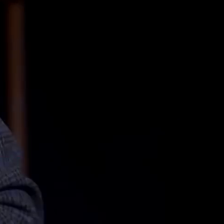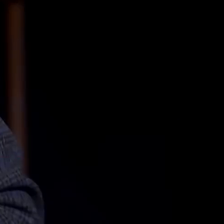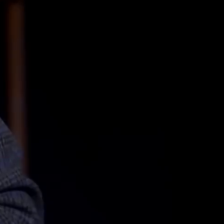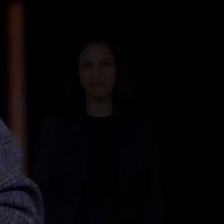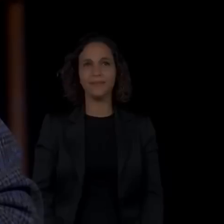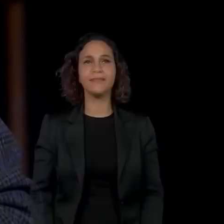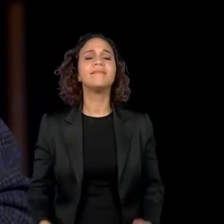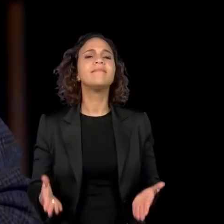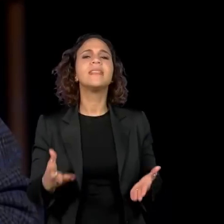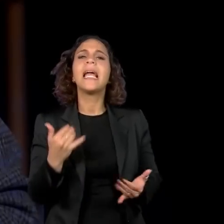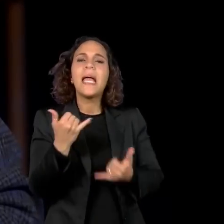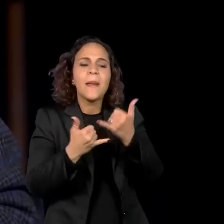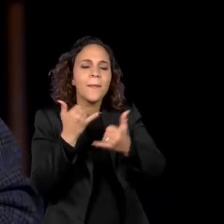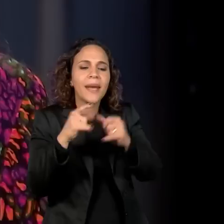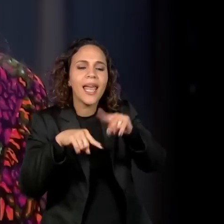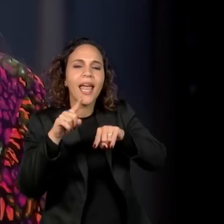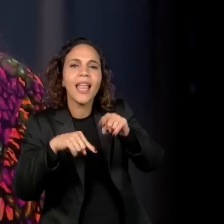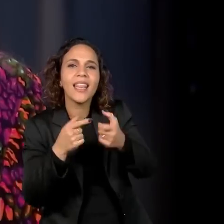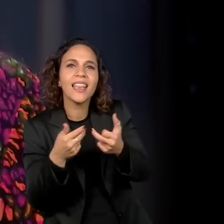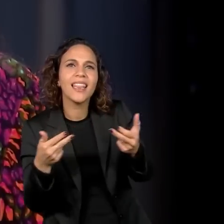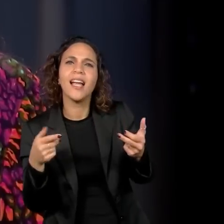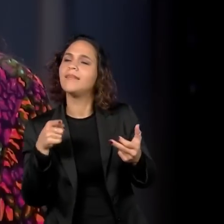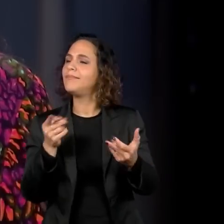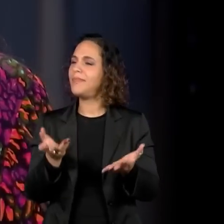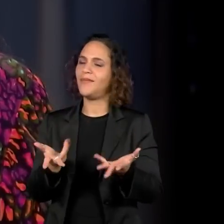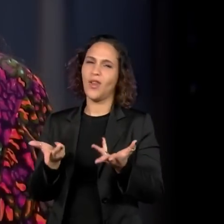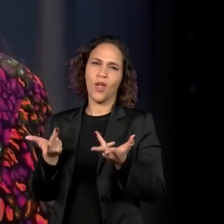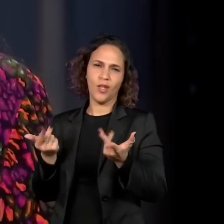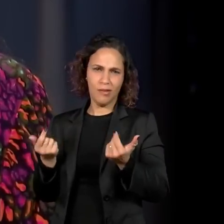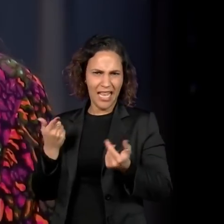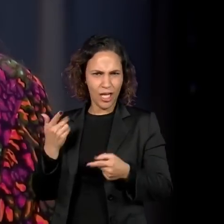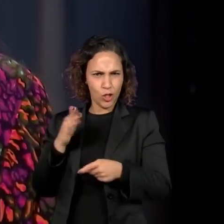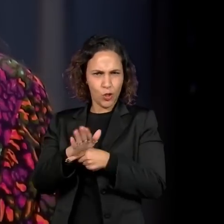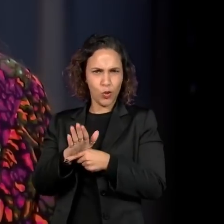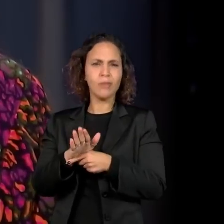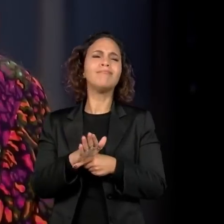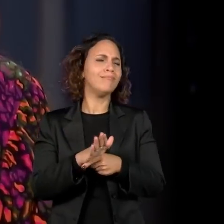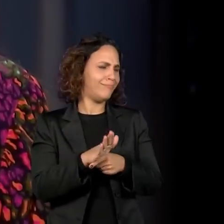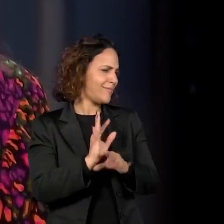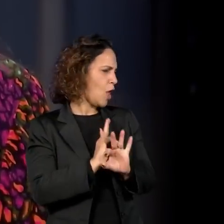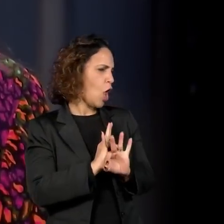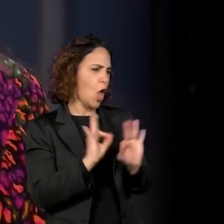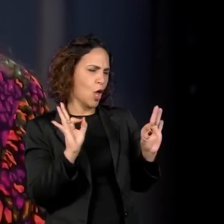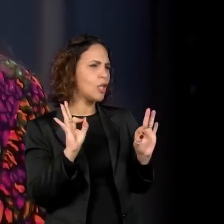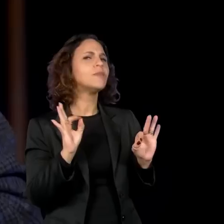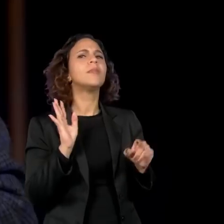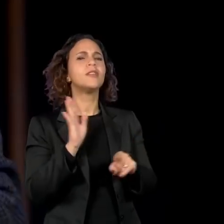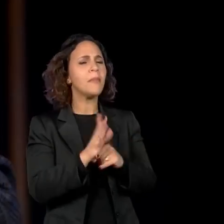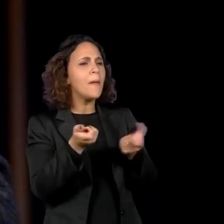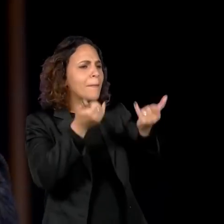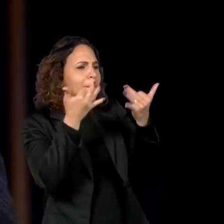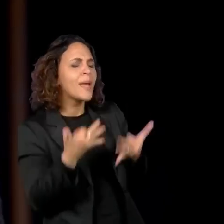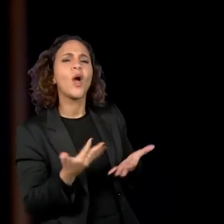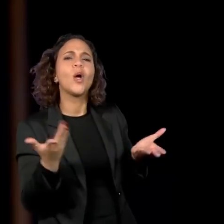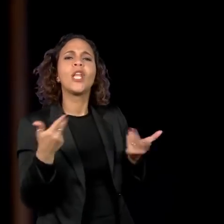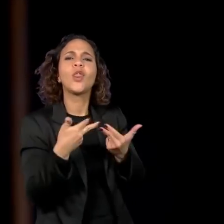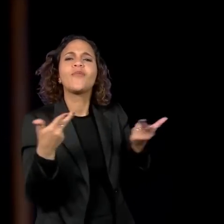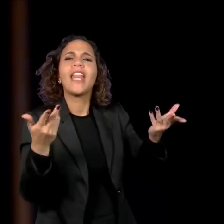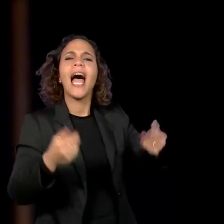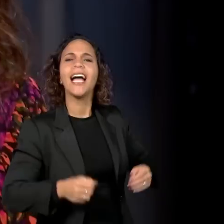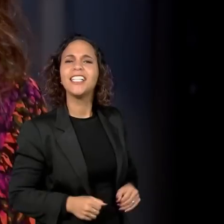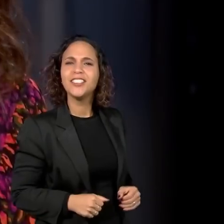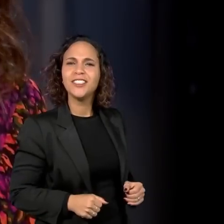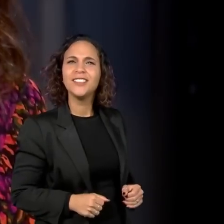E os brinquedinhos? Ai, os brinquedinhos são maravilhosos. Eles ajudam. Thais? Eles são ótimos, ajudam muito. Me conte as últimas novidades